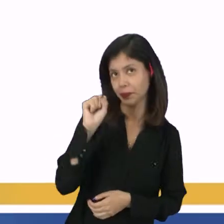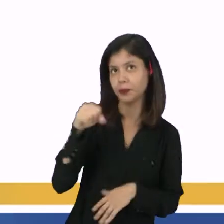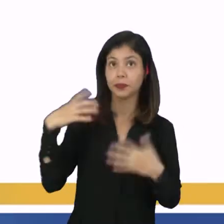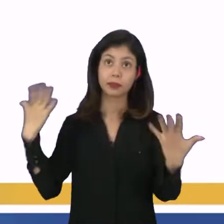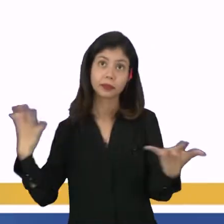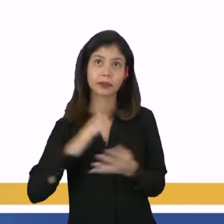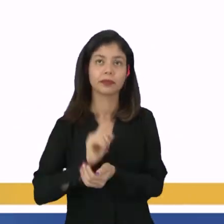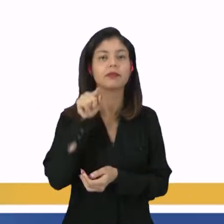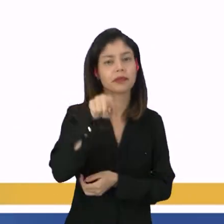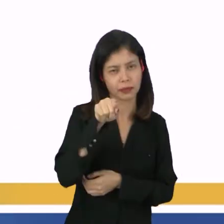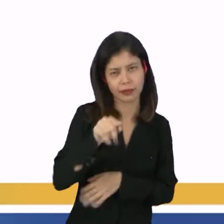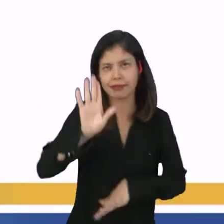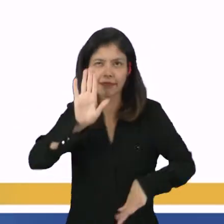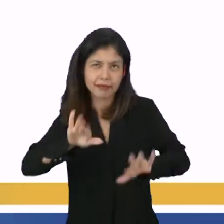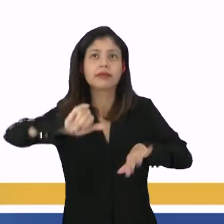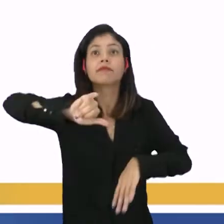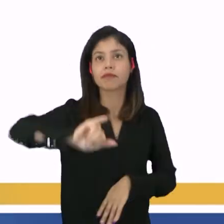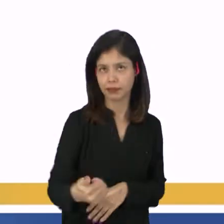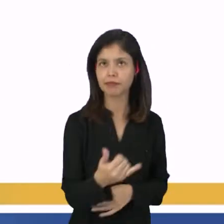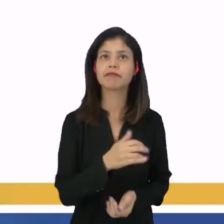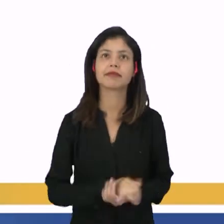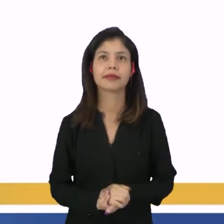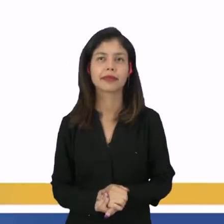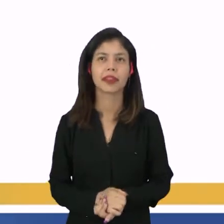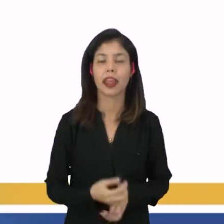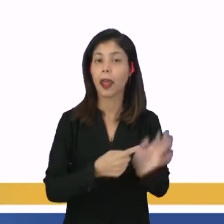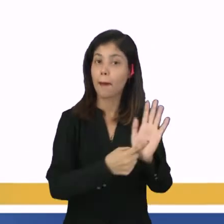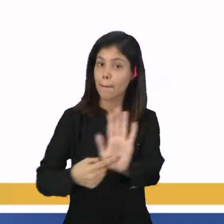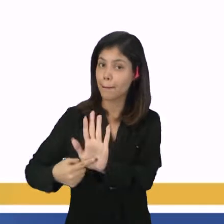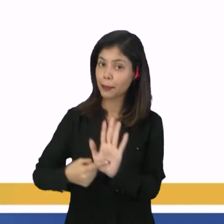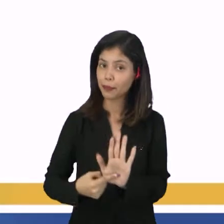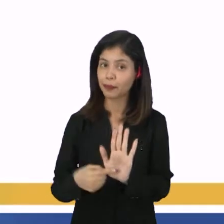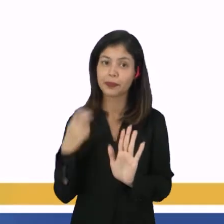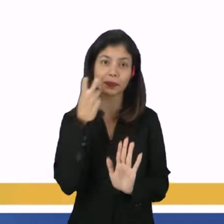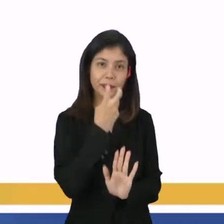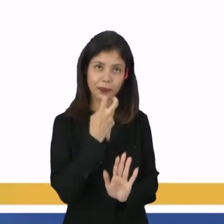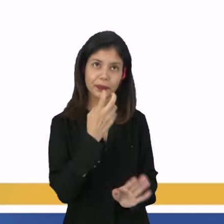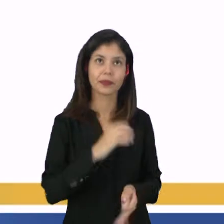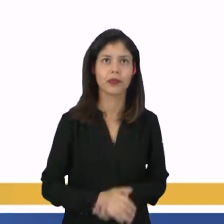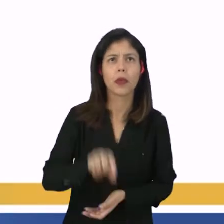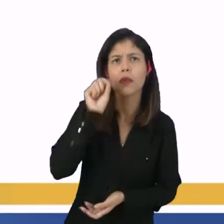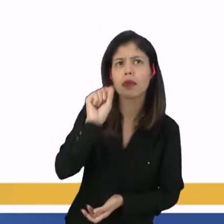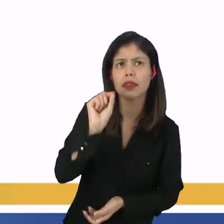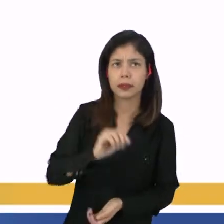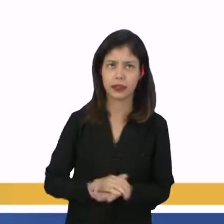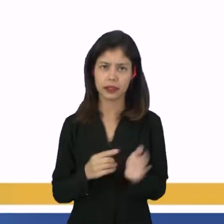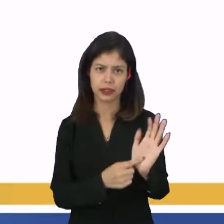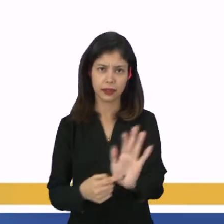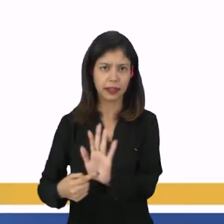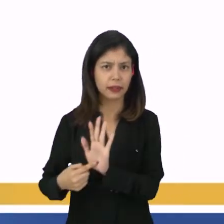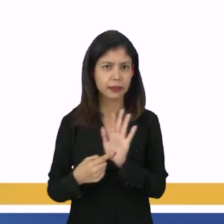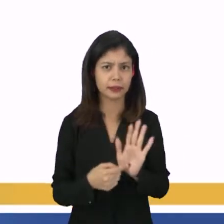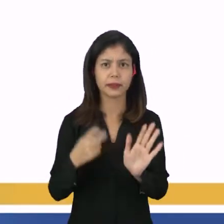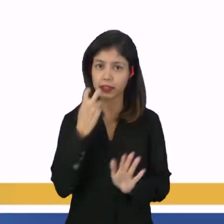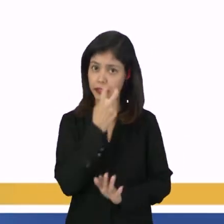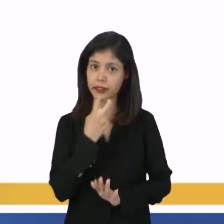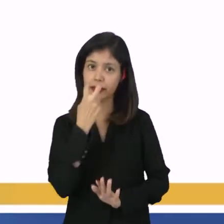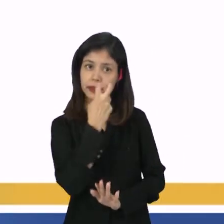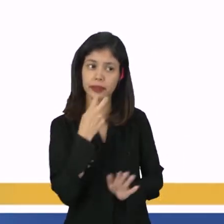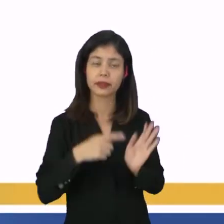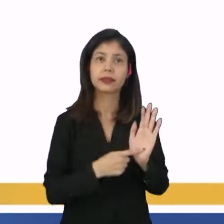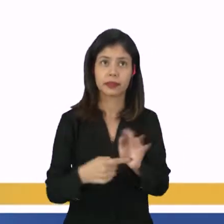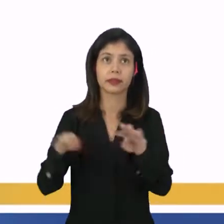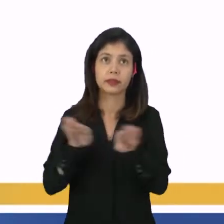sim, então você provavelmente fez uma apresentação oral. O que é apresentação oral? Vamos lá então. É